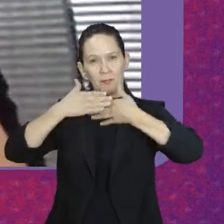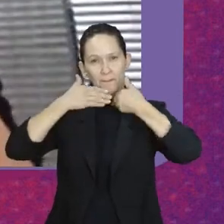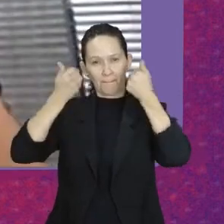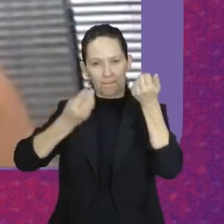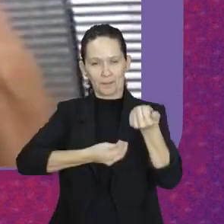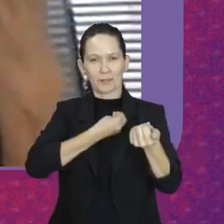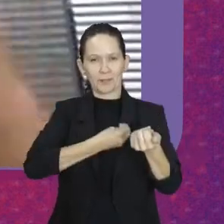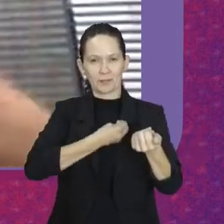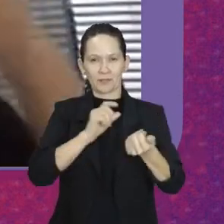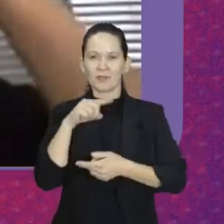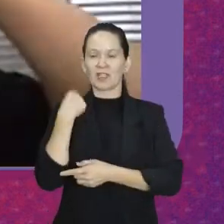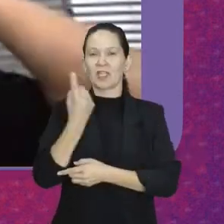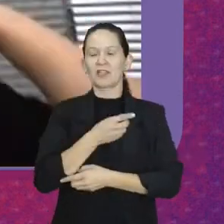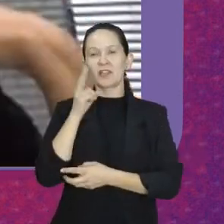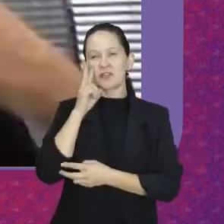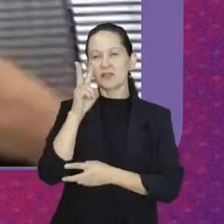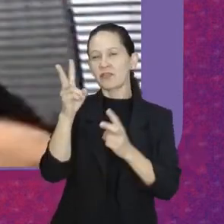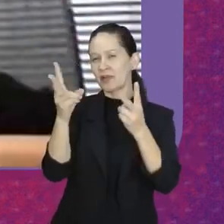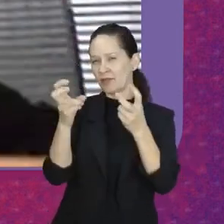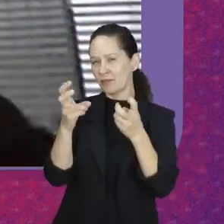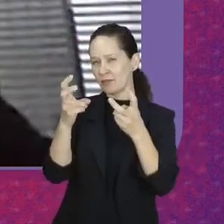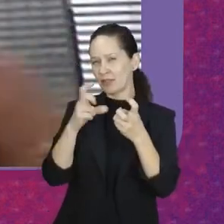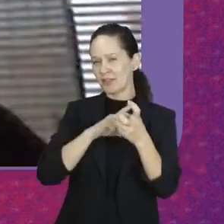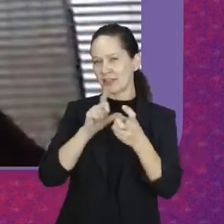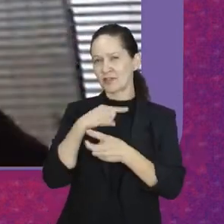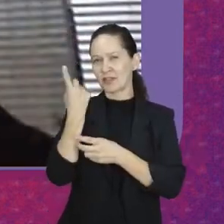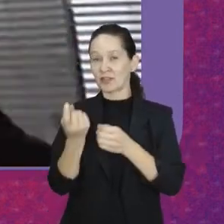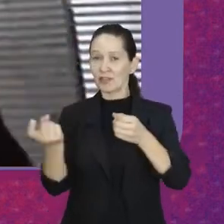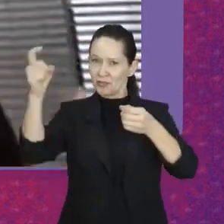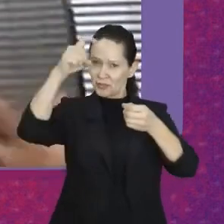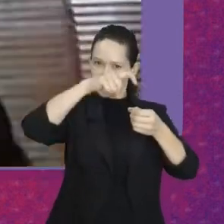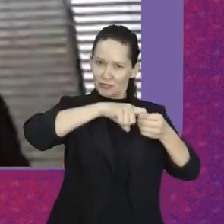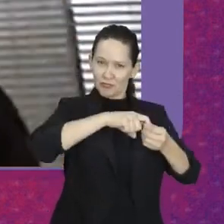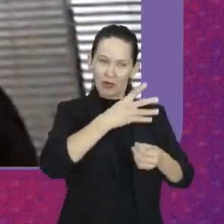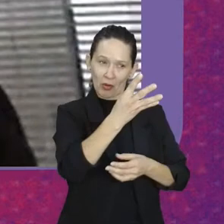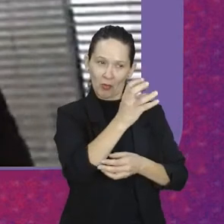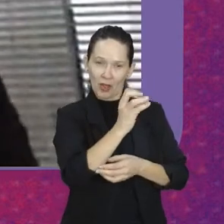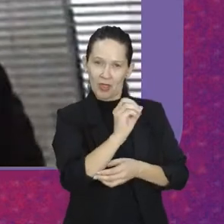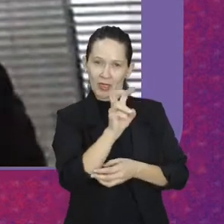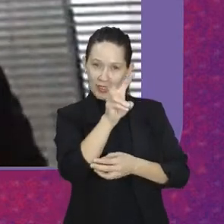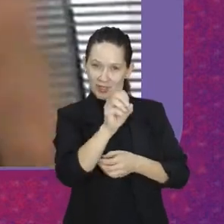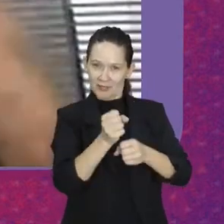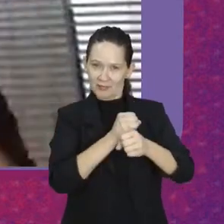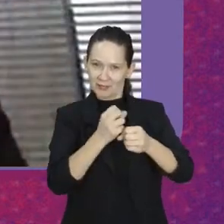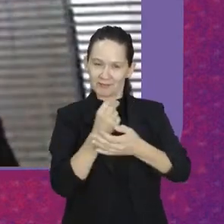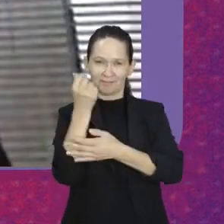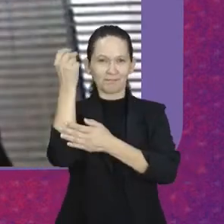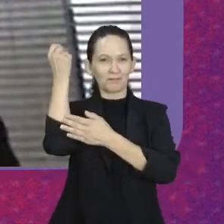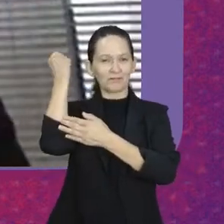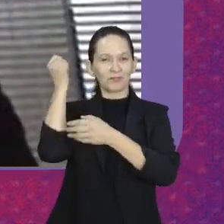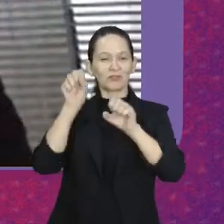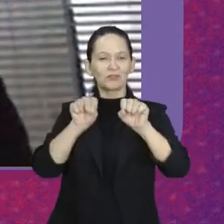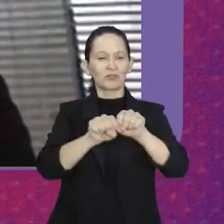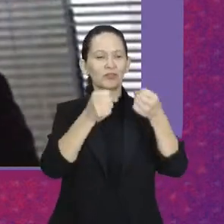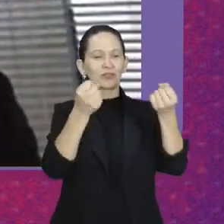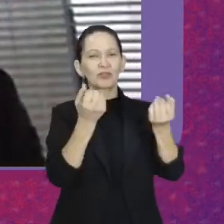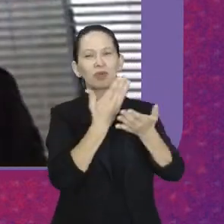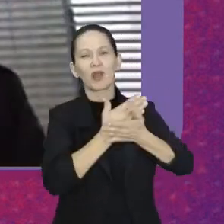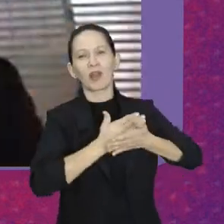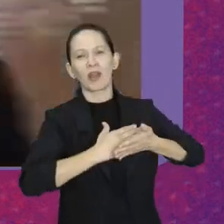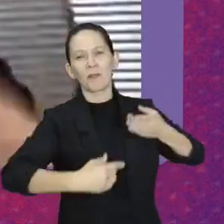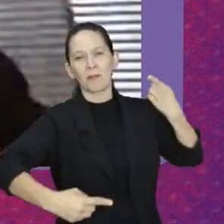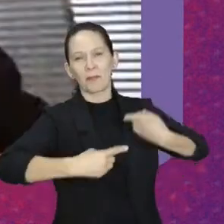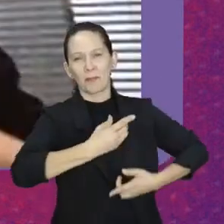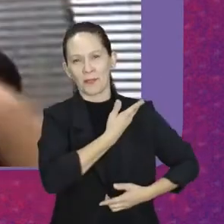vida. E aí a gente vê a gente retornar 40, 50 anos atrás, né, com o desmonte dessas políticas